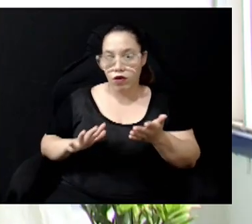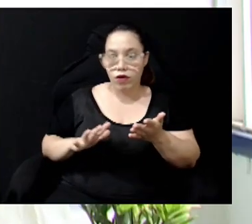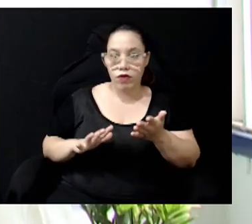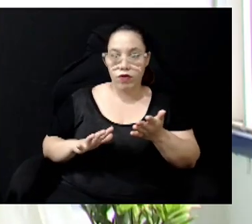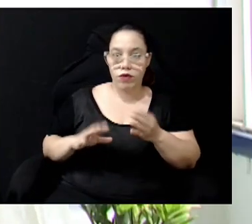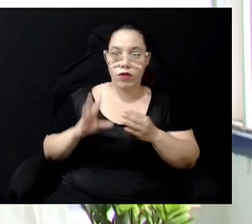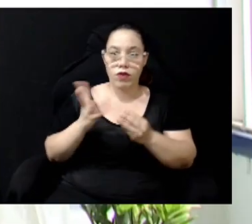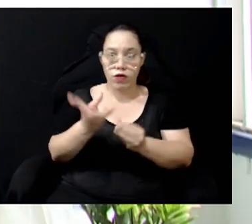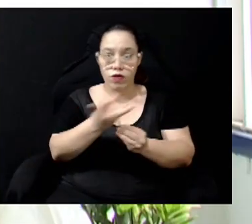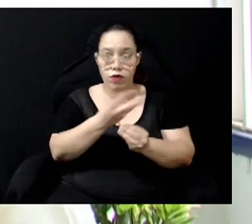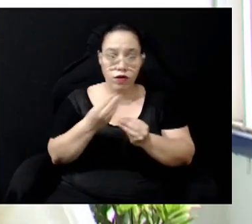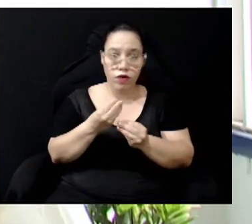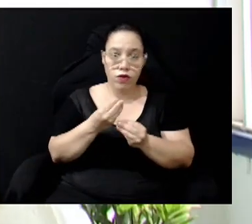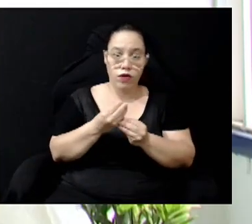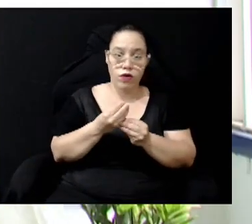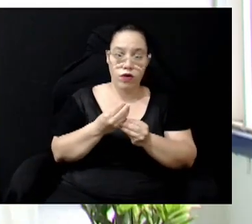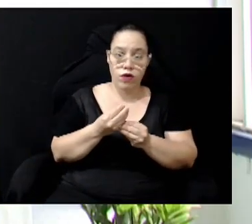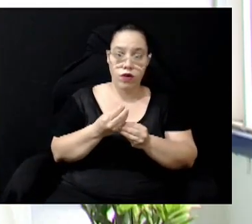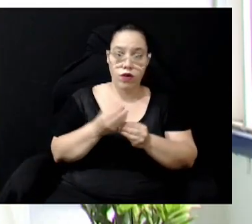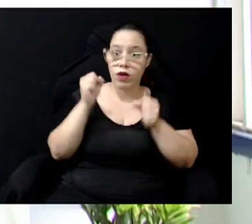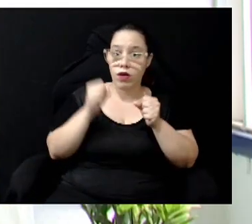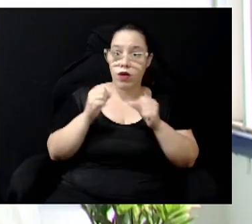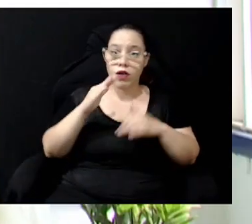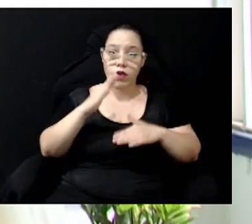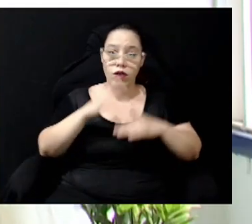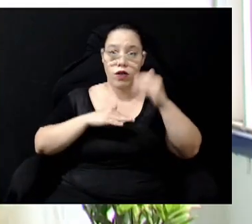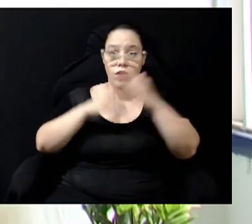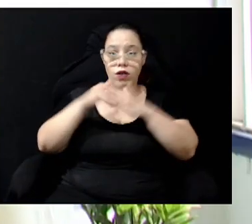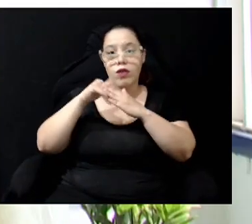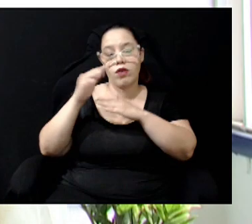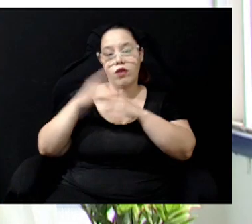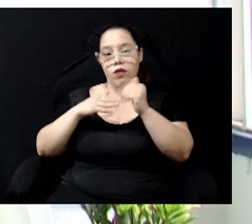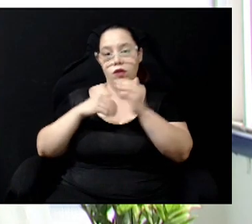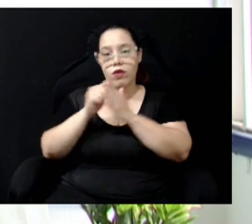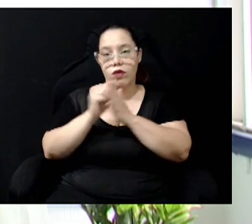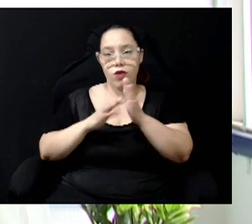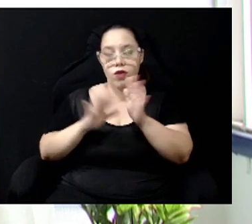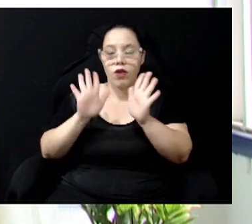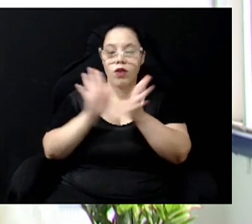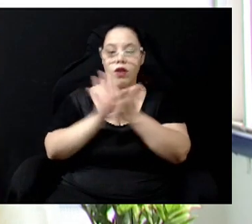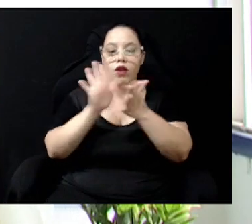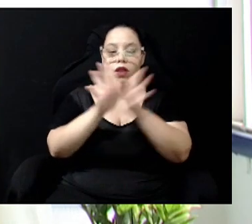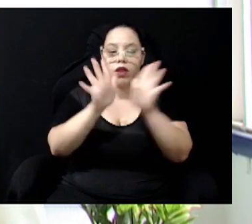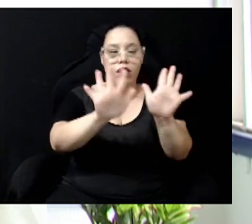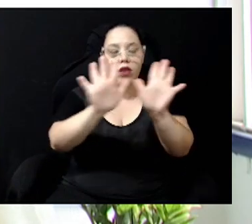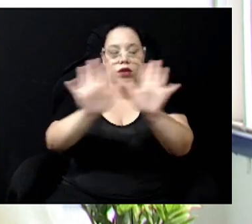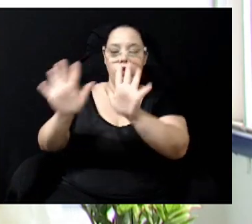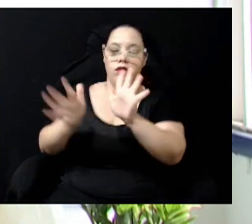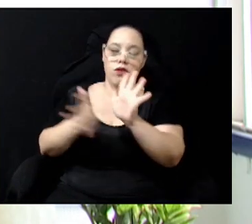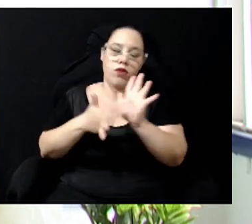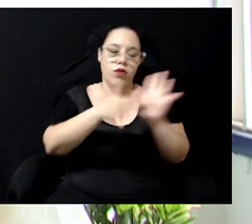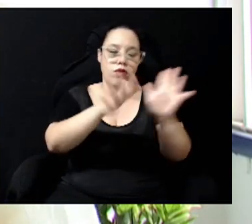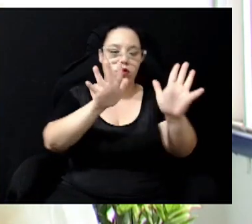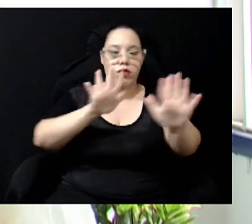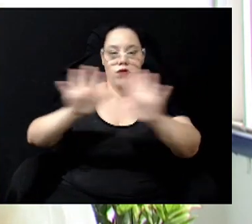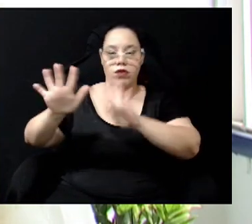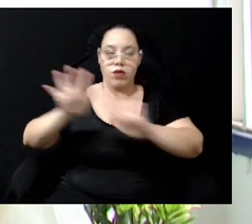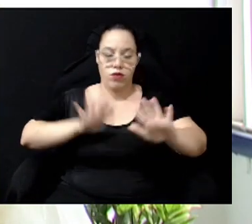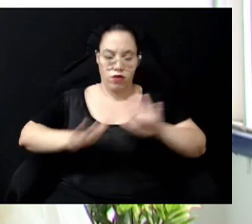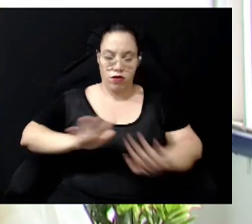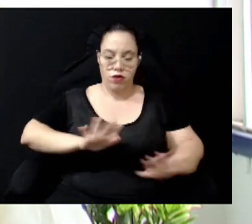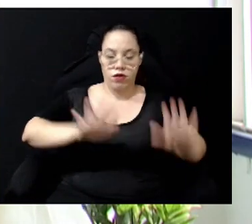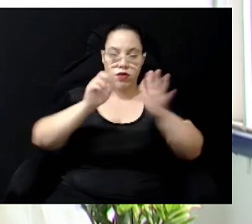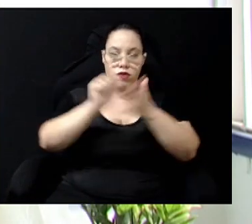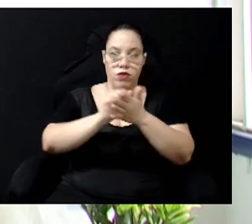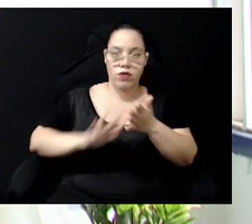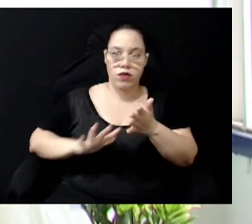esse material a gente pode desenvolver algum tipo de material tátil, né? Atividades táteis com